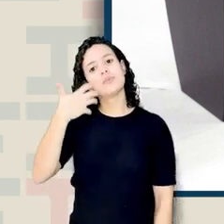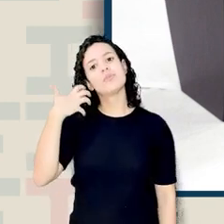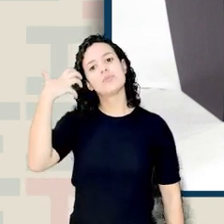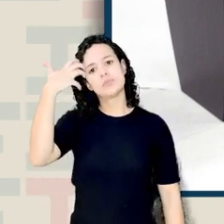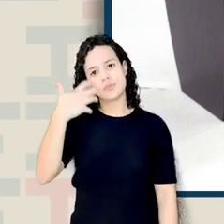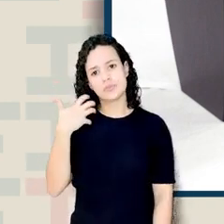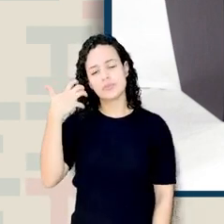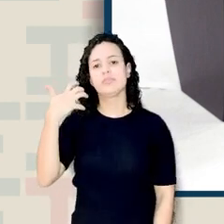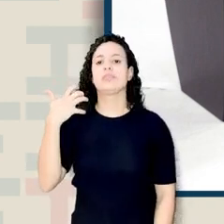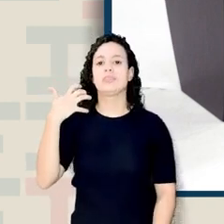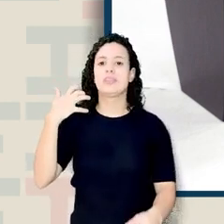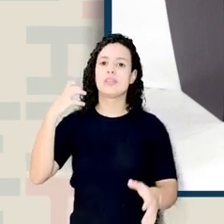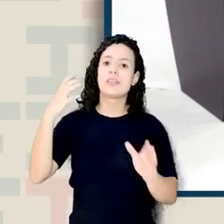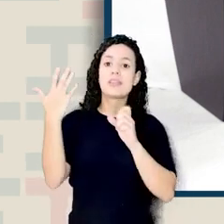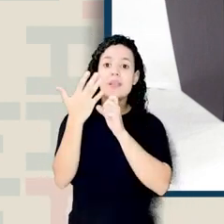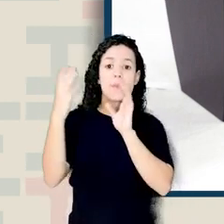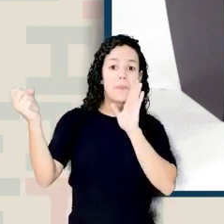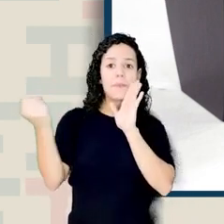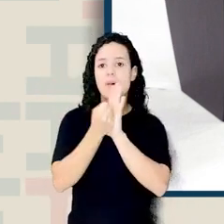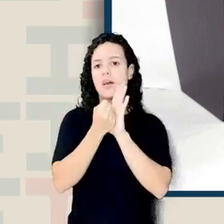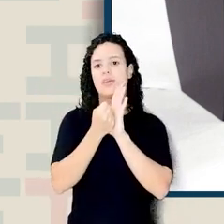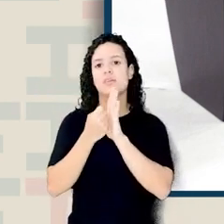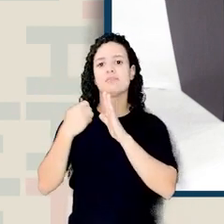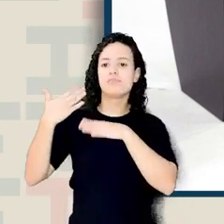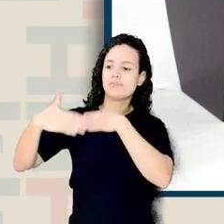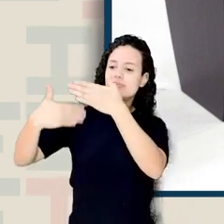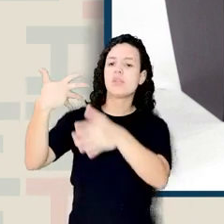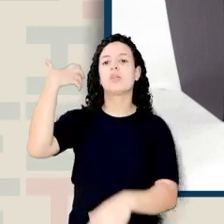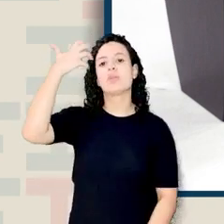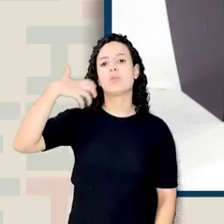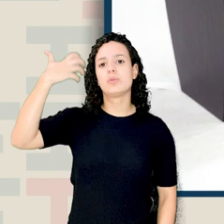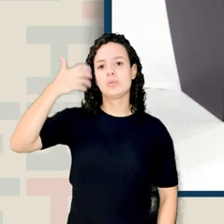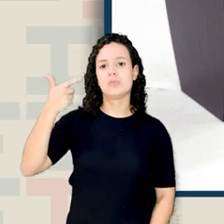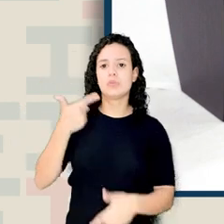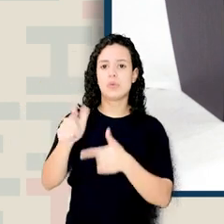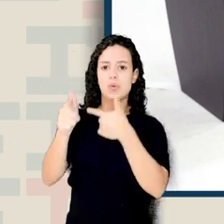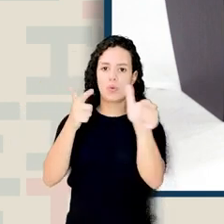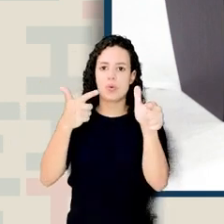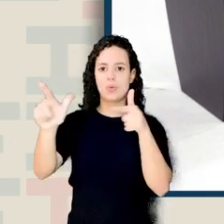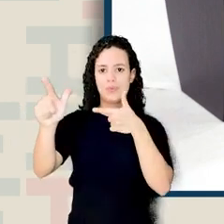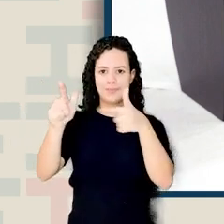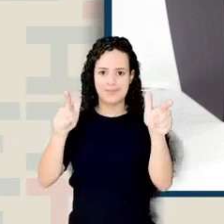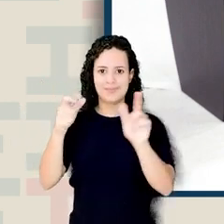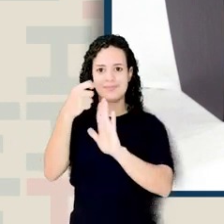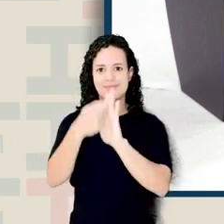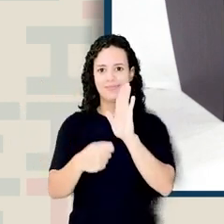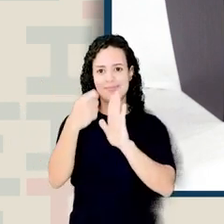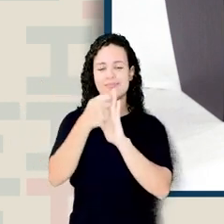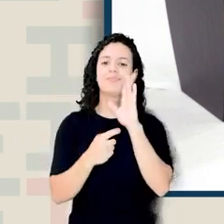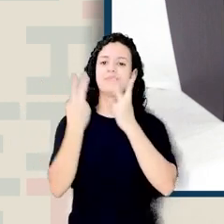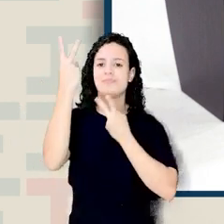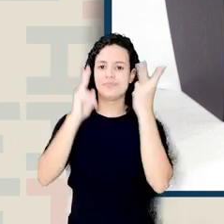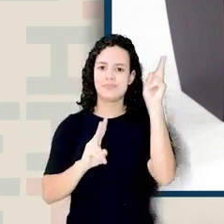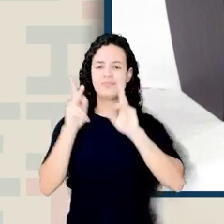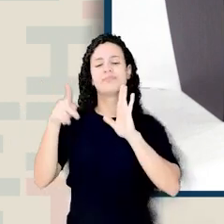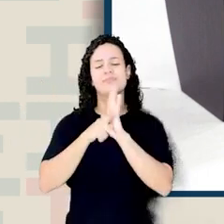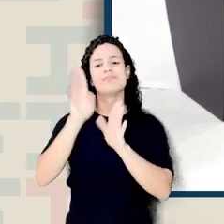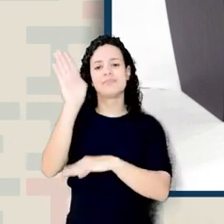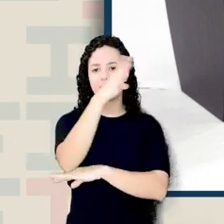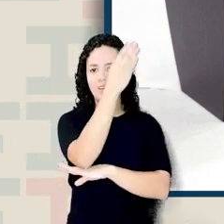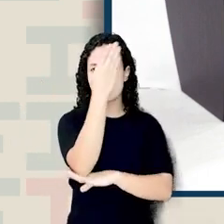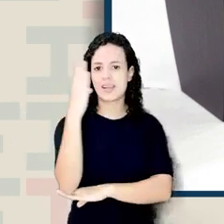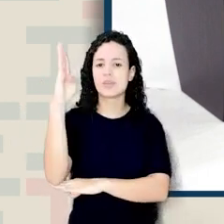musical central das próximas loas, né, das próximas composições das loas carnavalescas do Maracatu